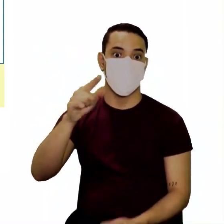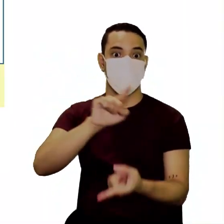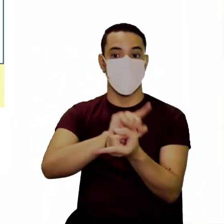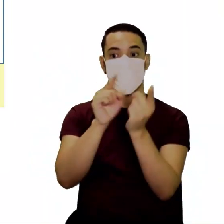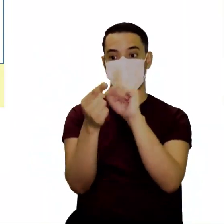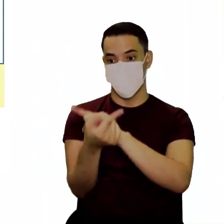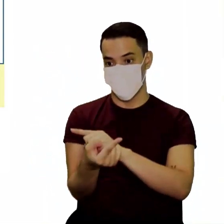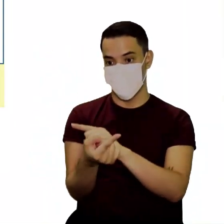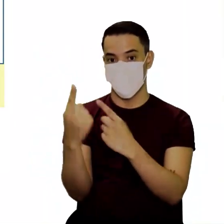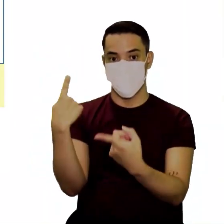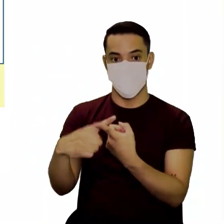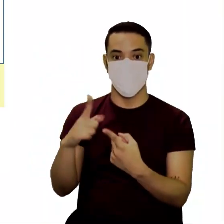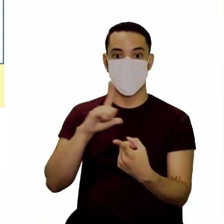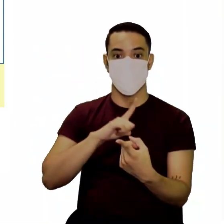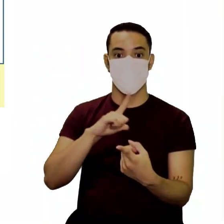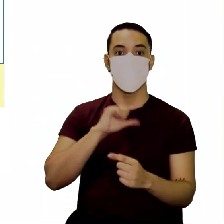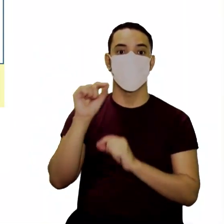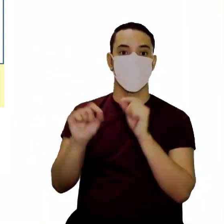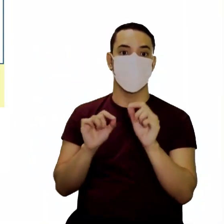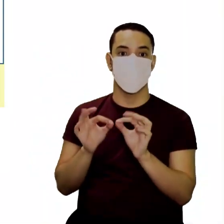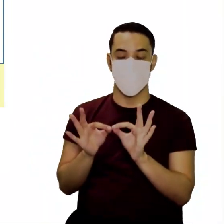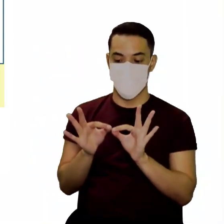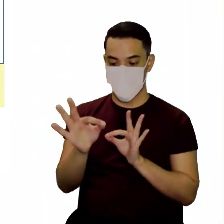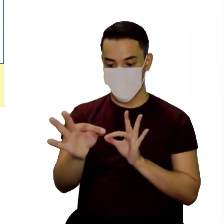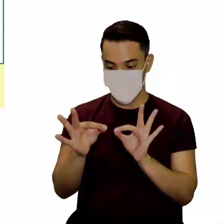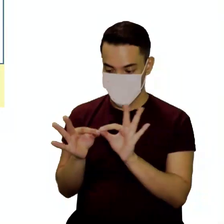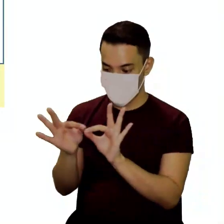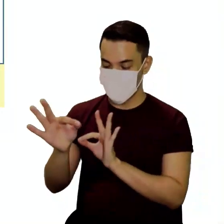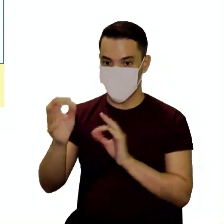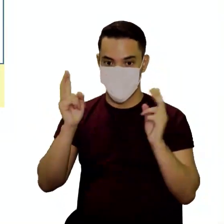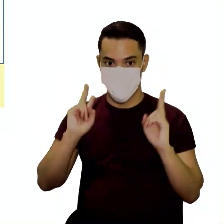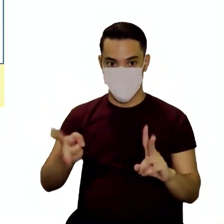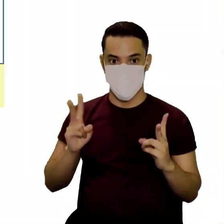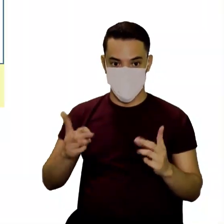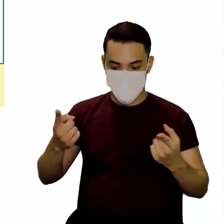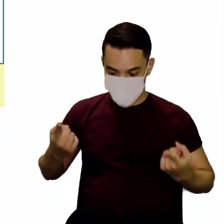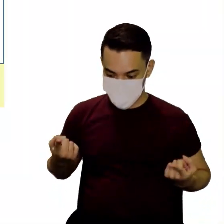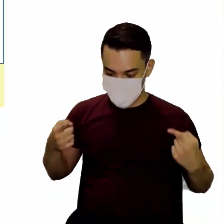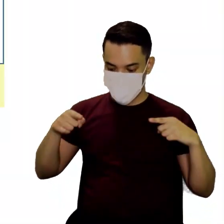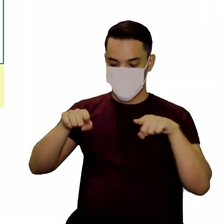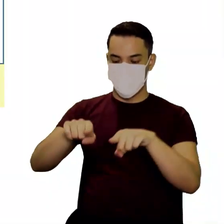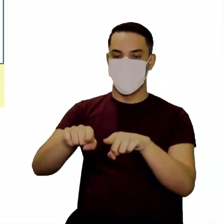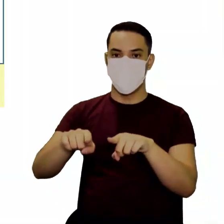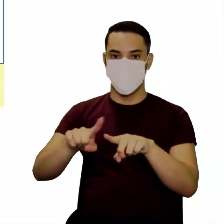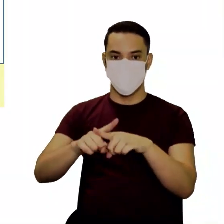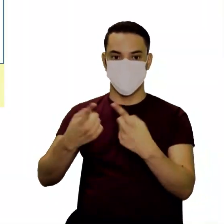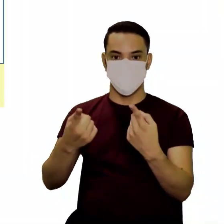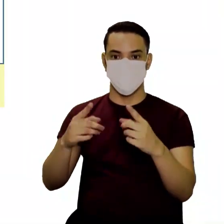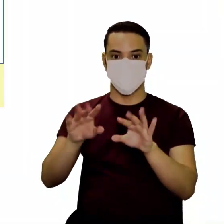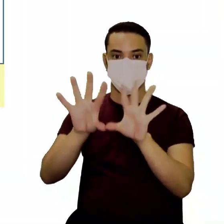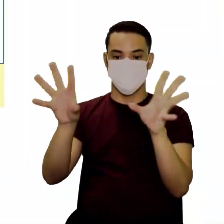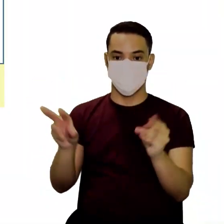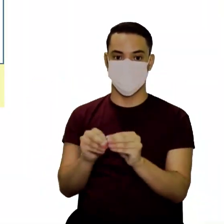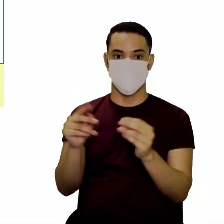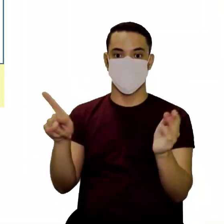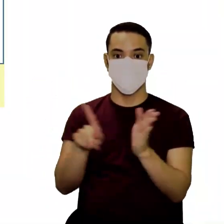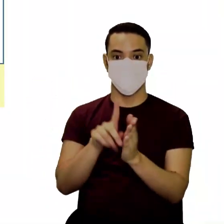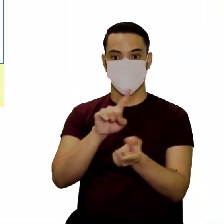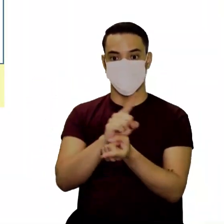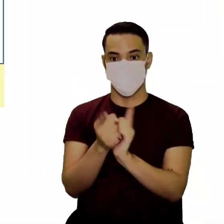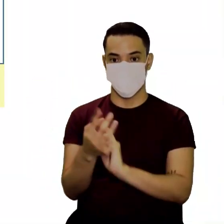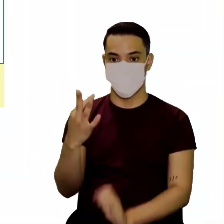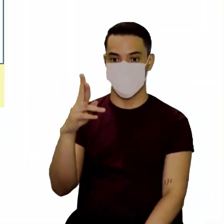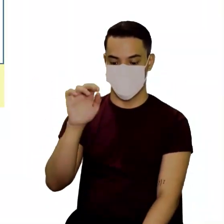né? Mantendo o comprimento constante, já é o mesmo pedaço de fio, no entanto, dobra-se a área da seção